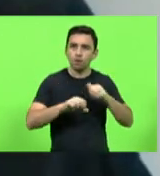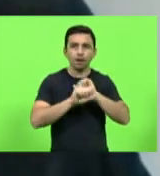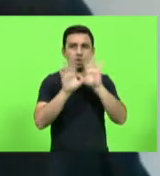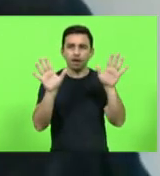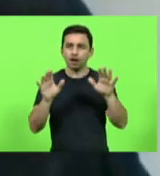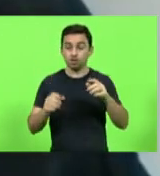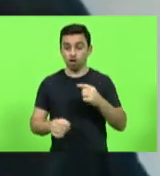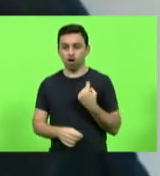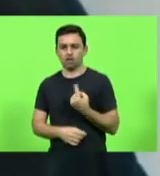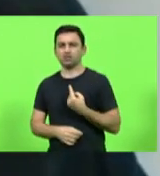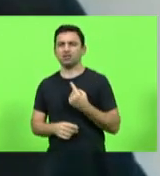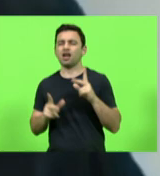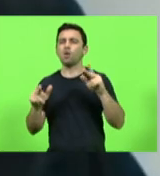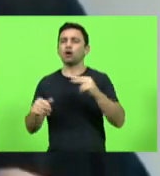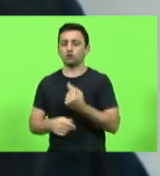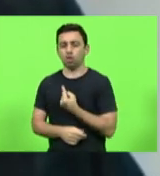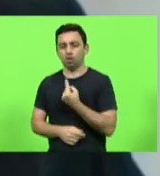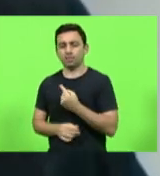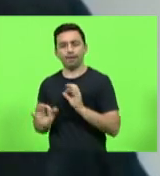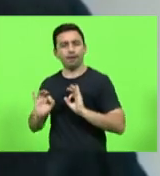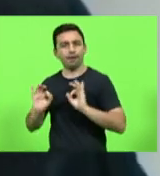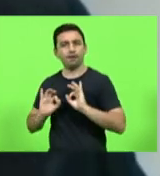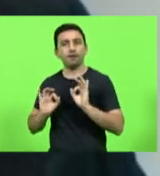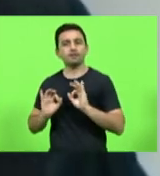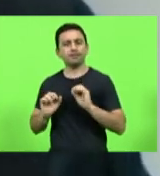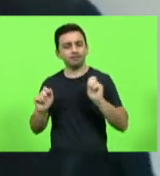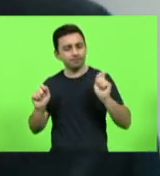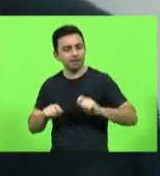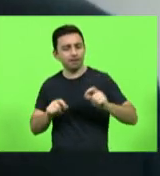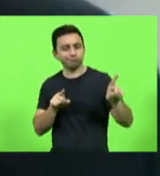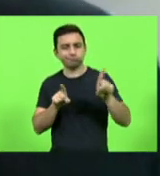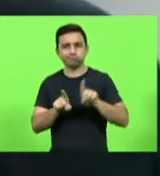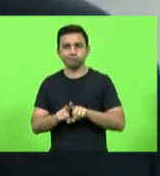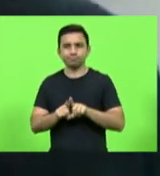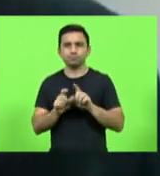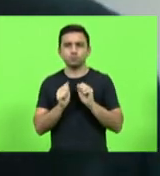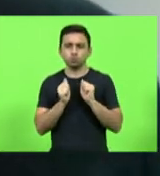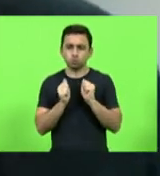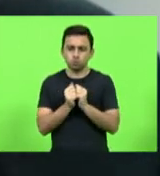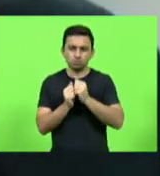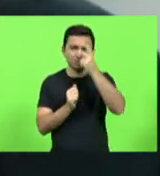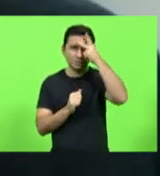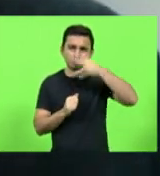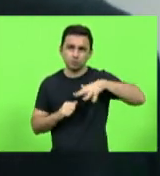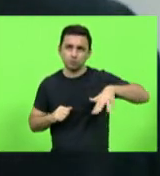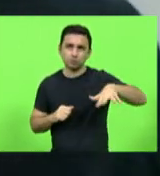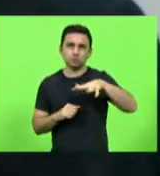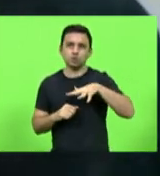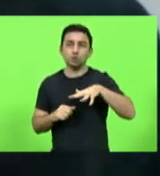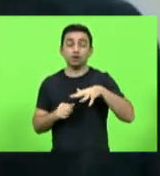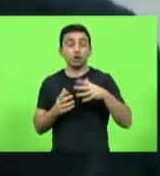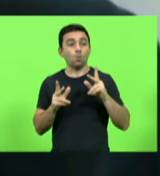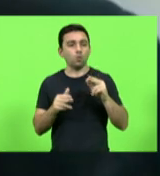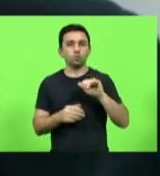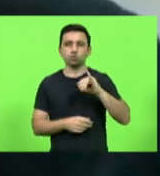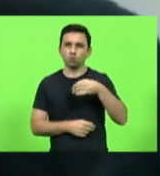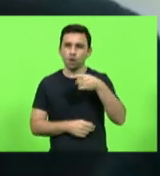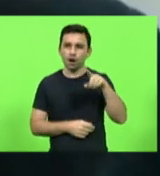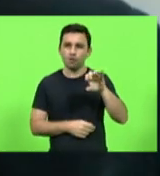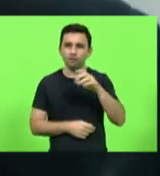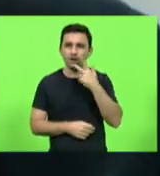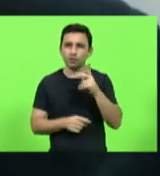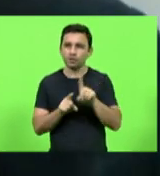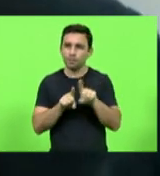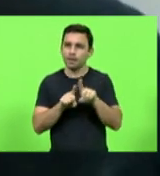sozinhos nessa luta. Temos com essas pessoas e, como muito bem colocou o Dr. João, nós precisamos avançar